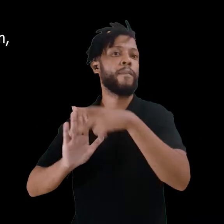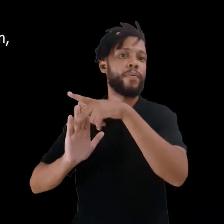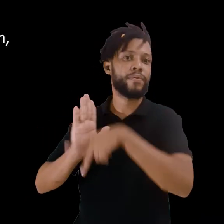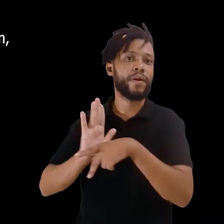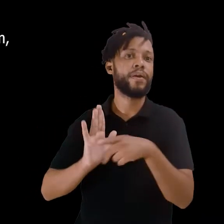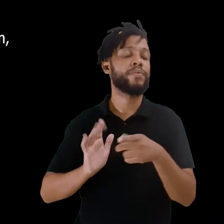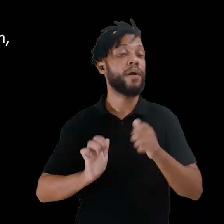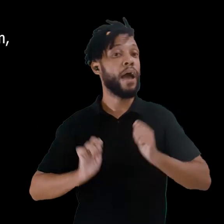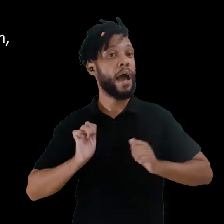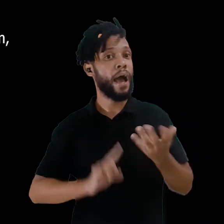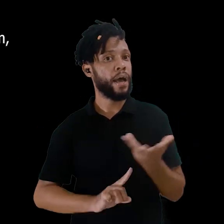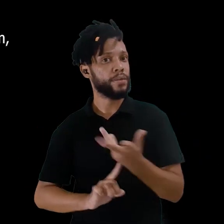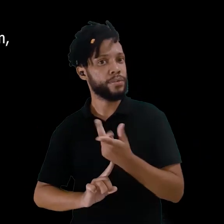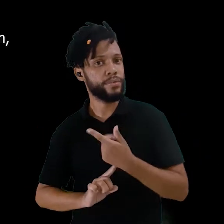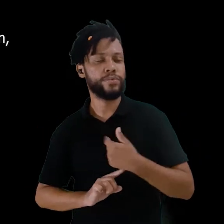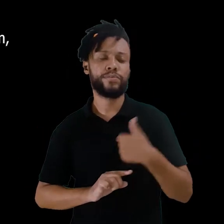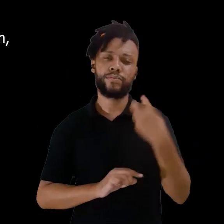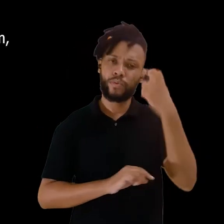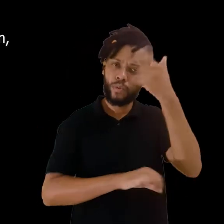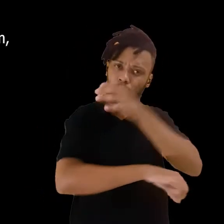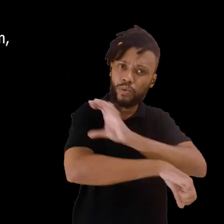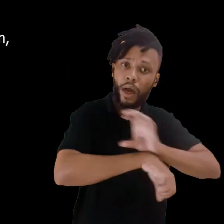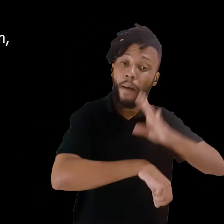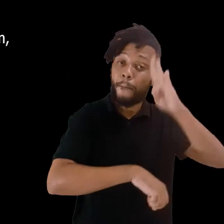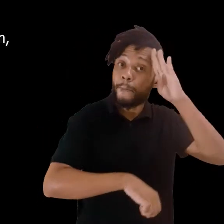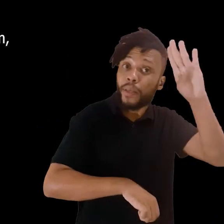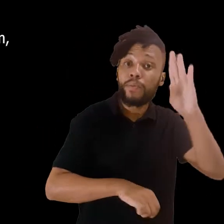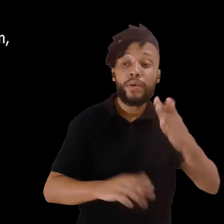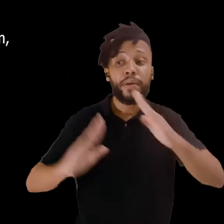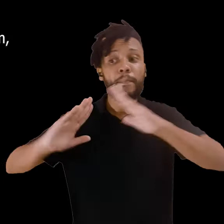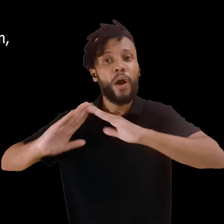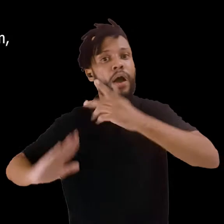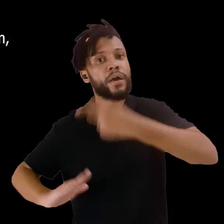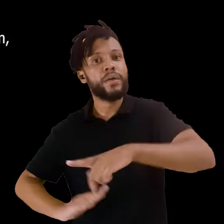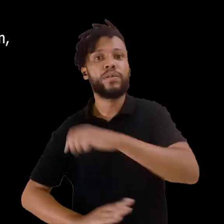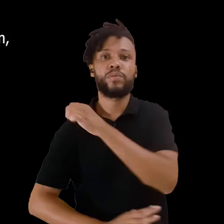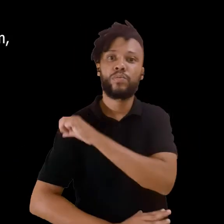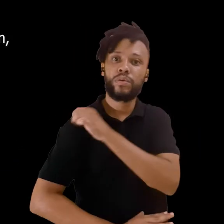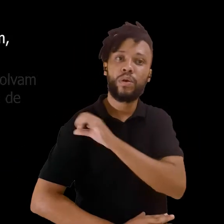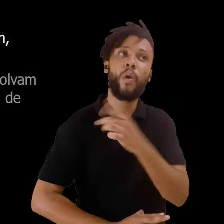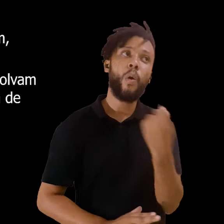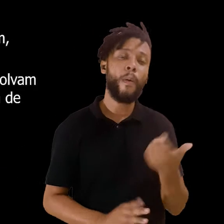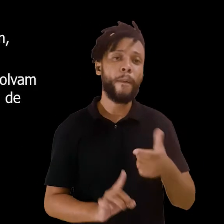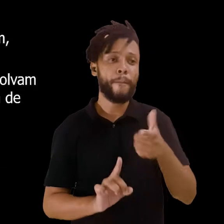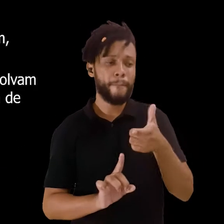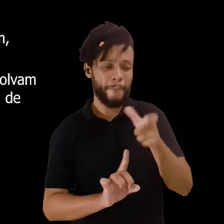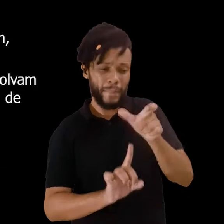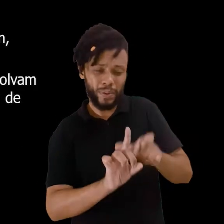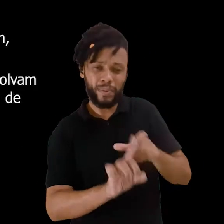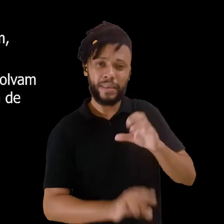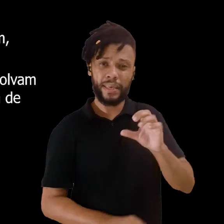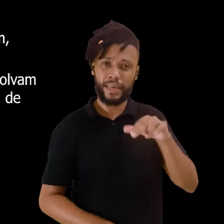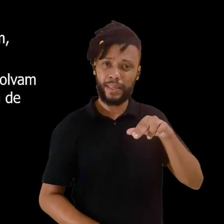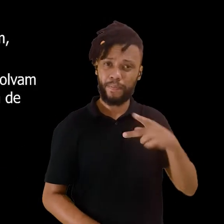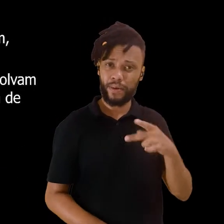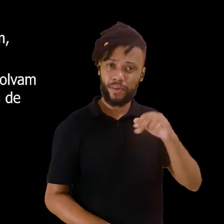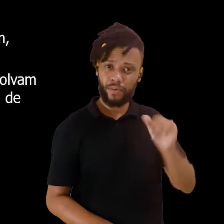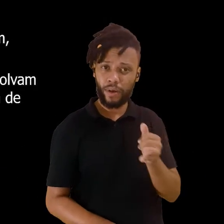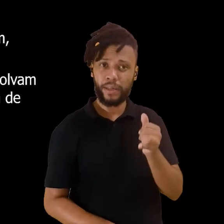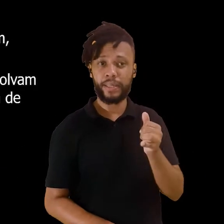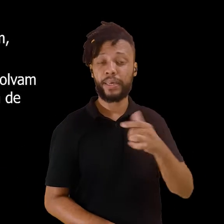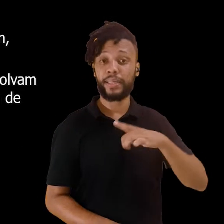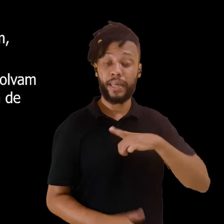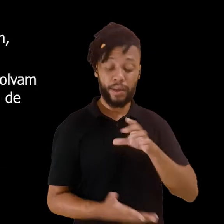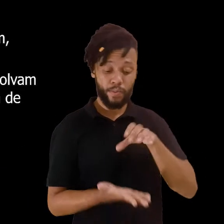que tenham preferencialmente domicílio no Estado. Ou pessoas jurídicas de direito privado com ou sem fins